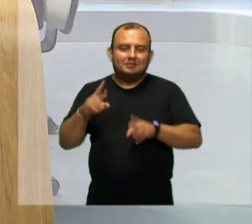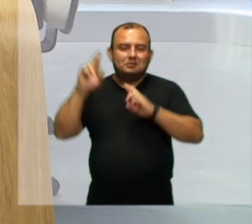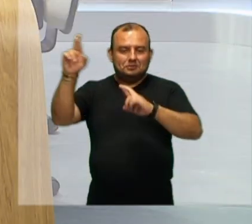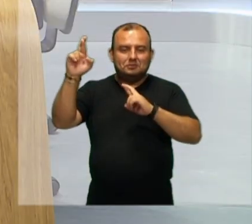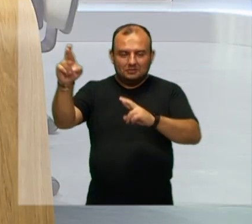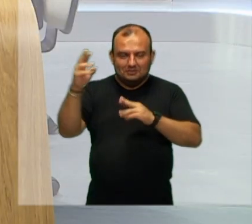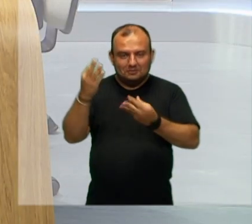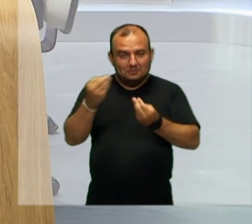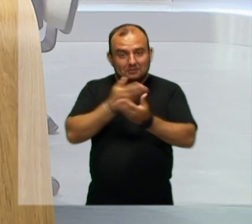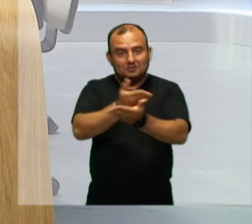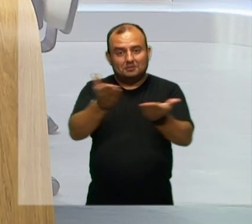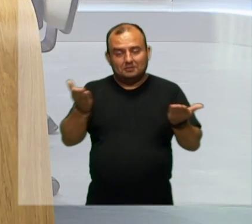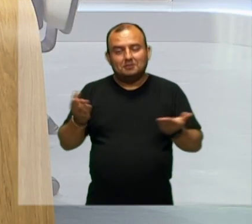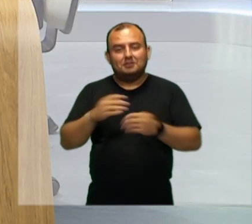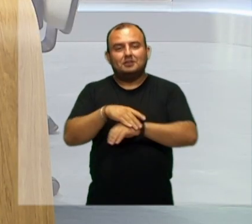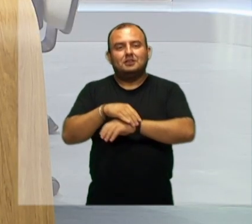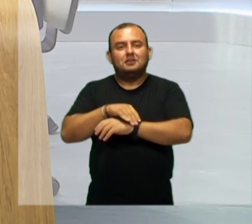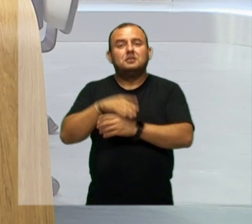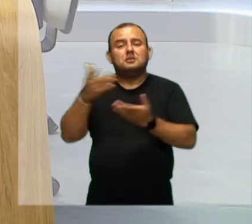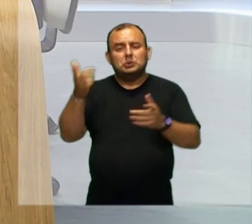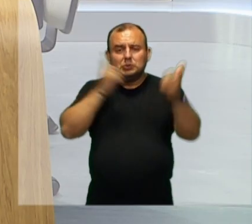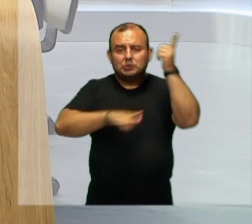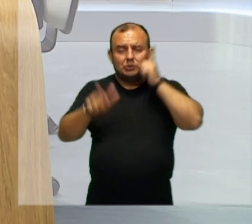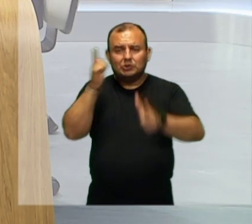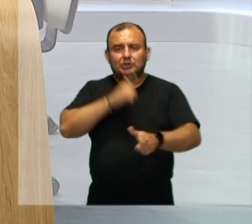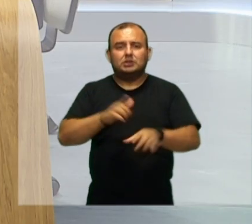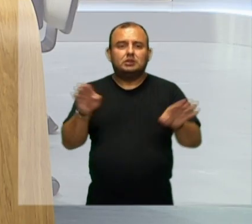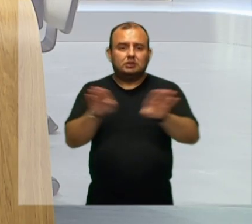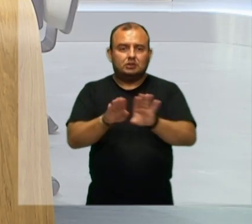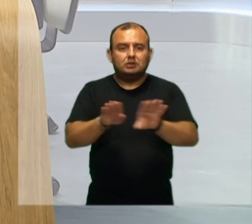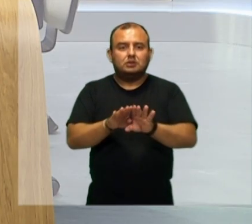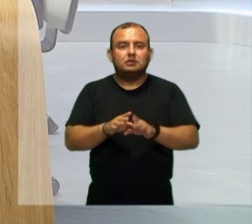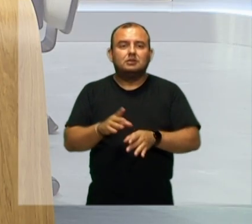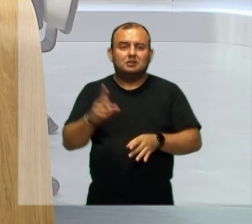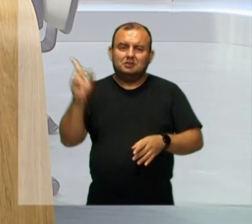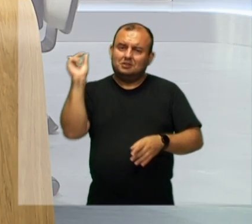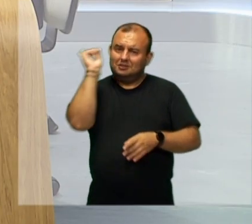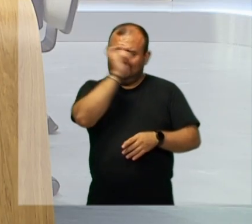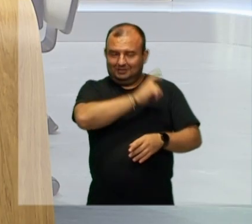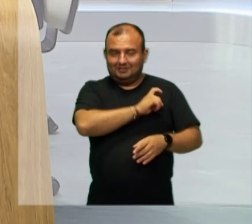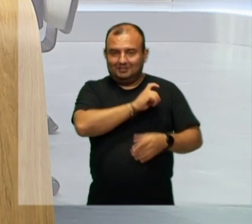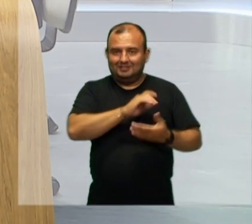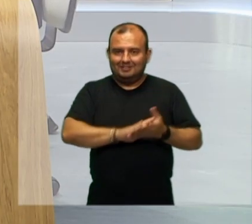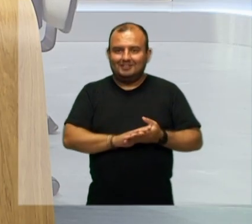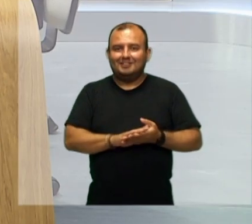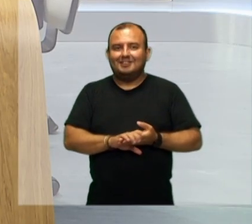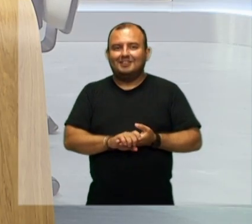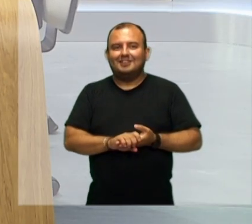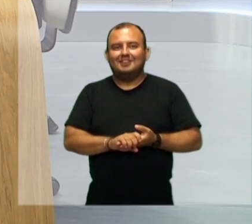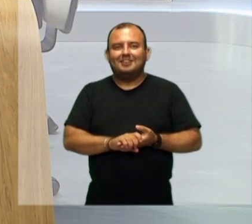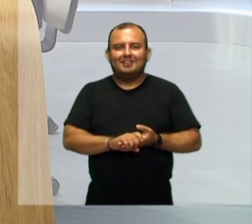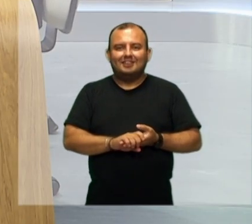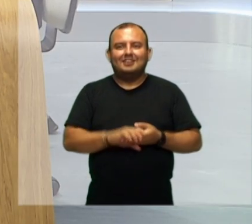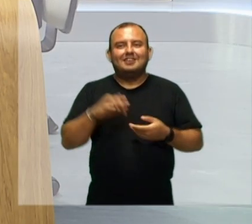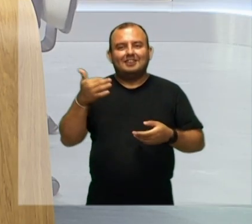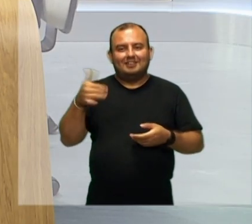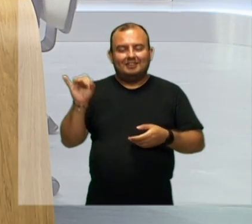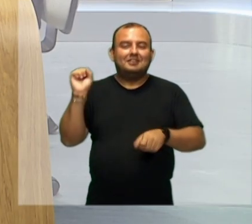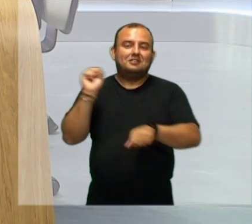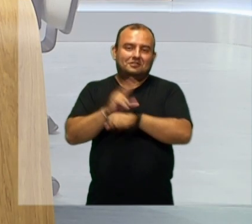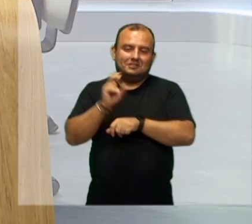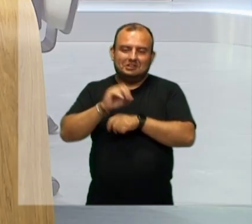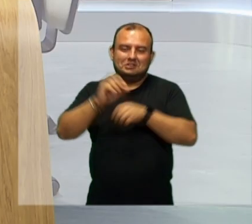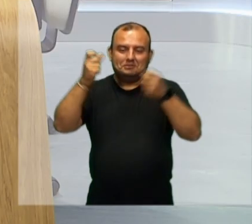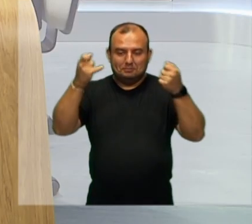torcendo muito, muito, muito para você conquistar. Esse é difícil, né? São 10 vagas apenas, como a gente